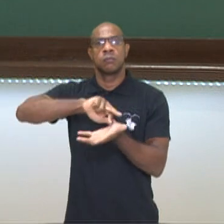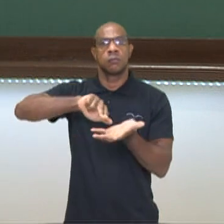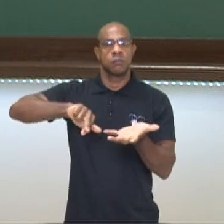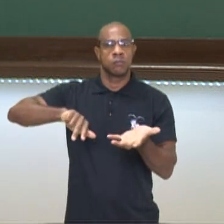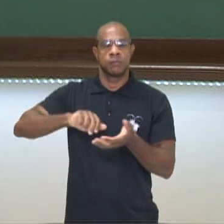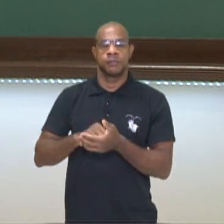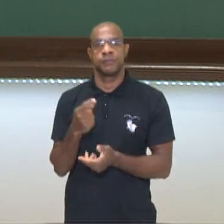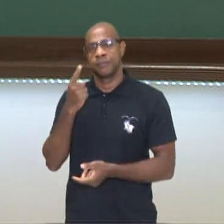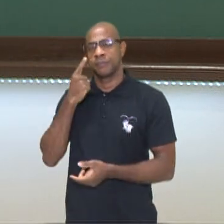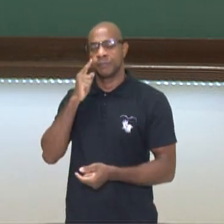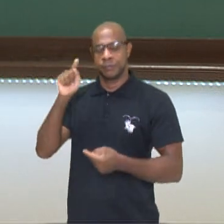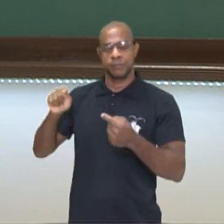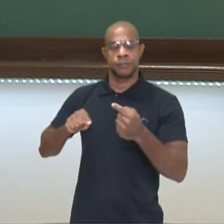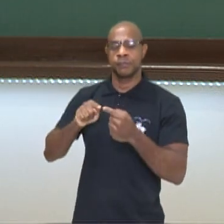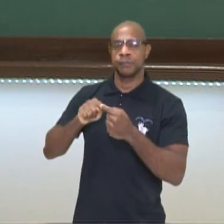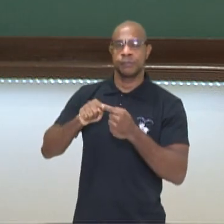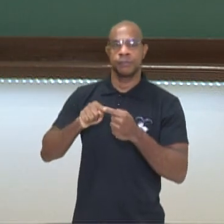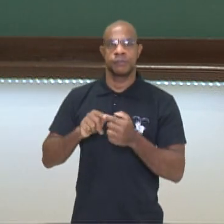objetivo: